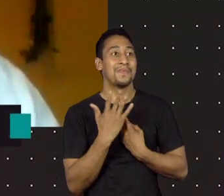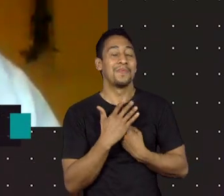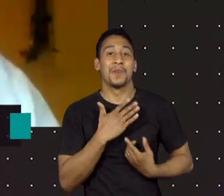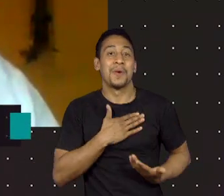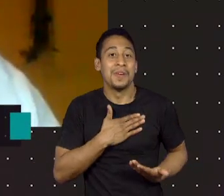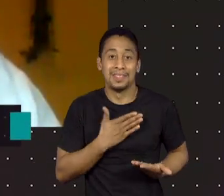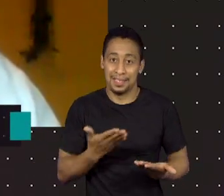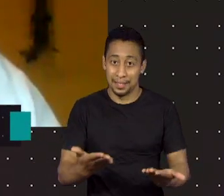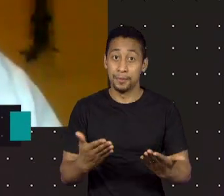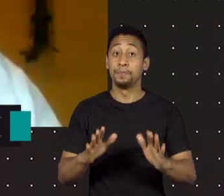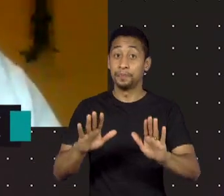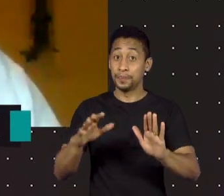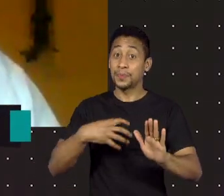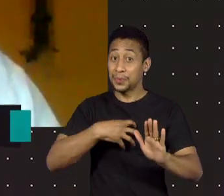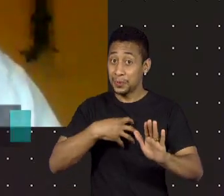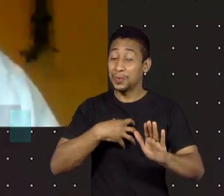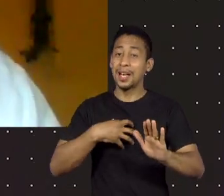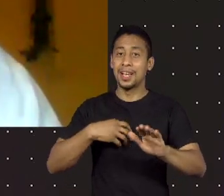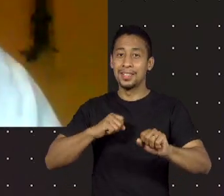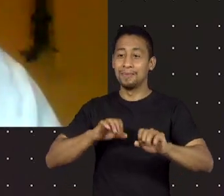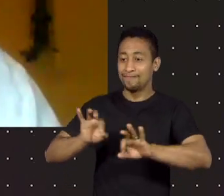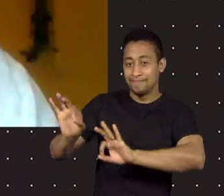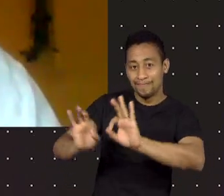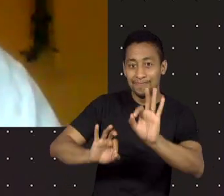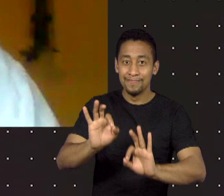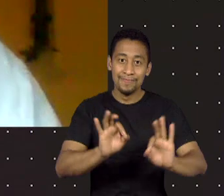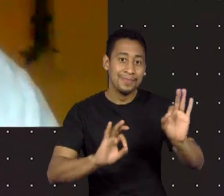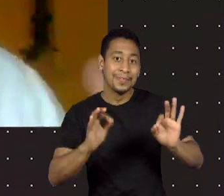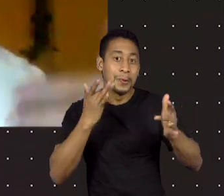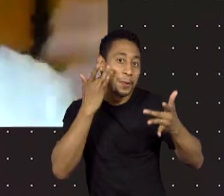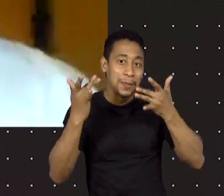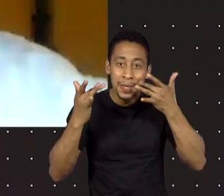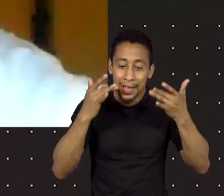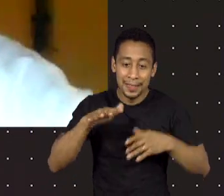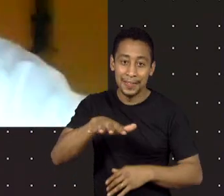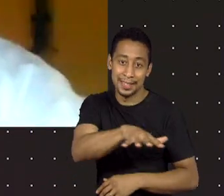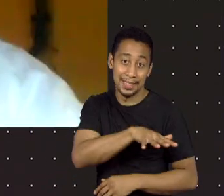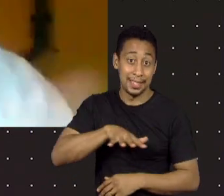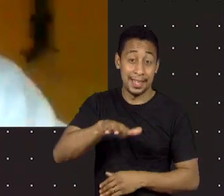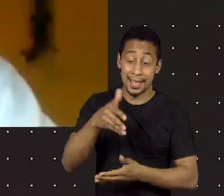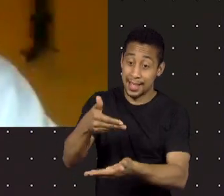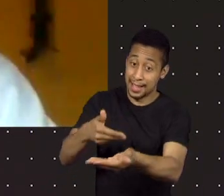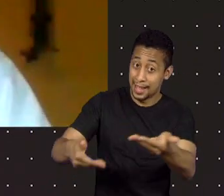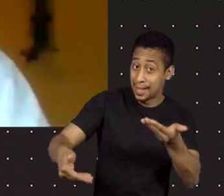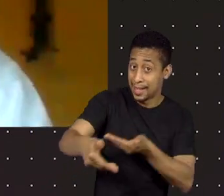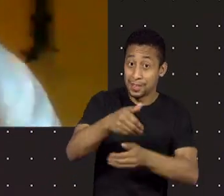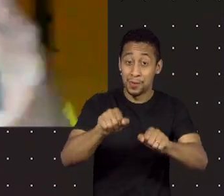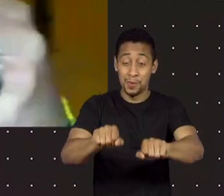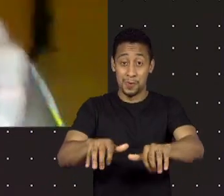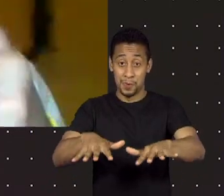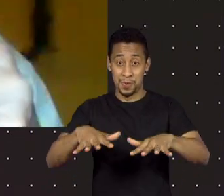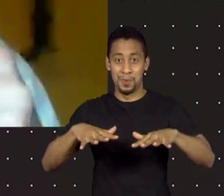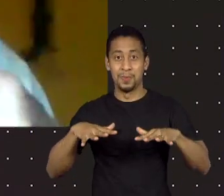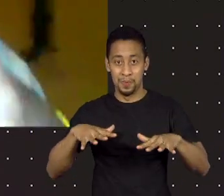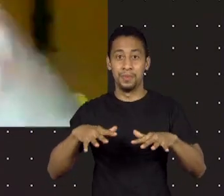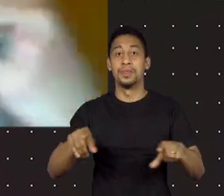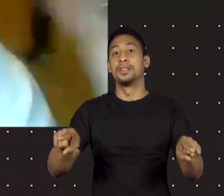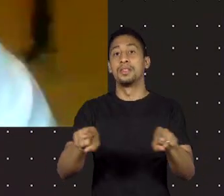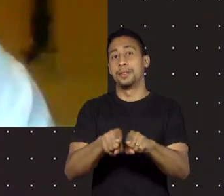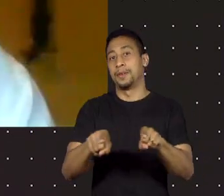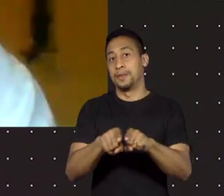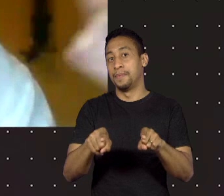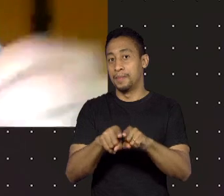estados permanentes de jogo dos artistas em cena na relação com o público. Jogo também no sentido